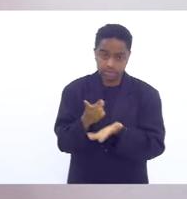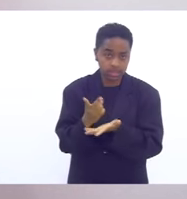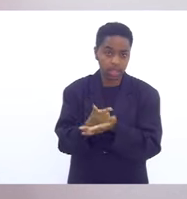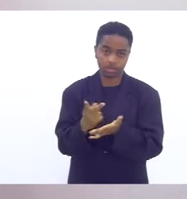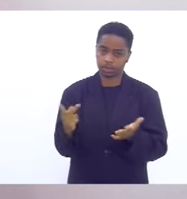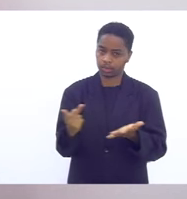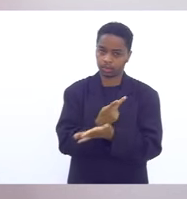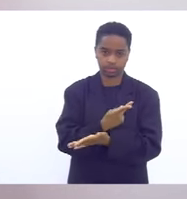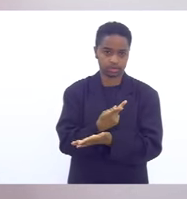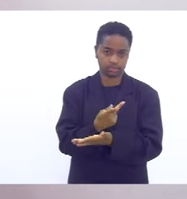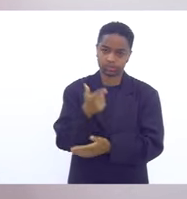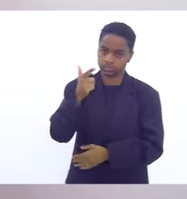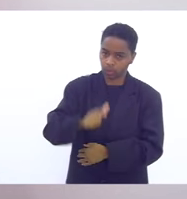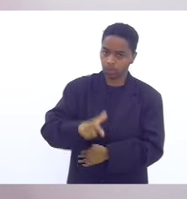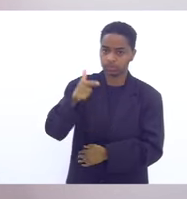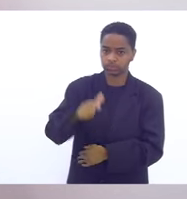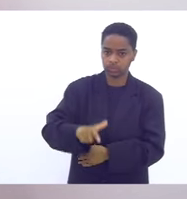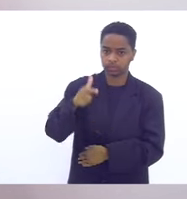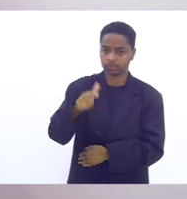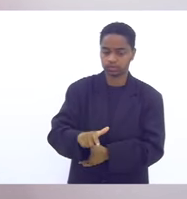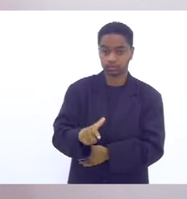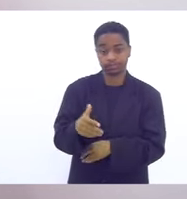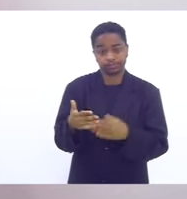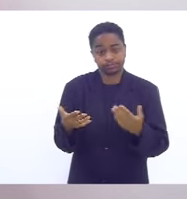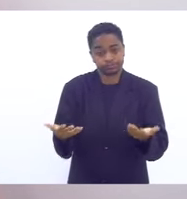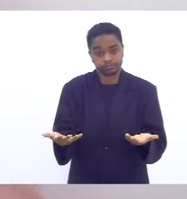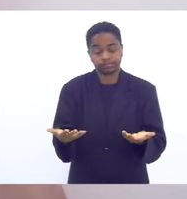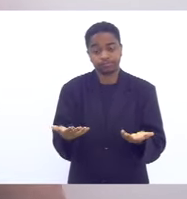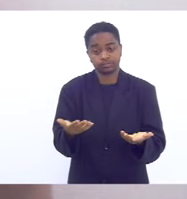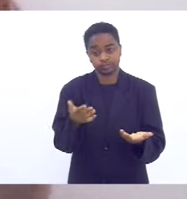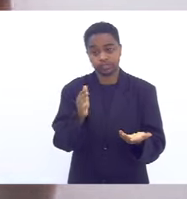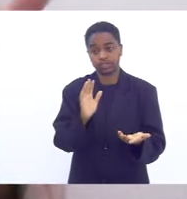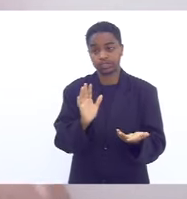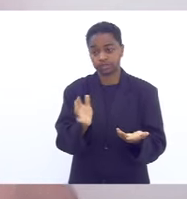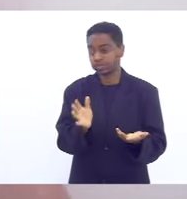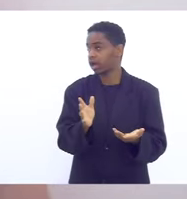é recorrente. E isso já vem